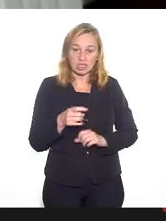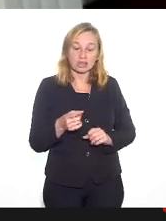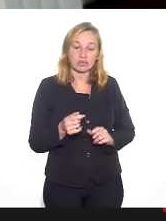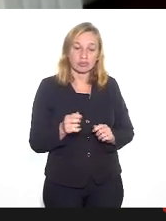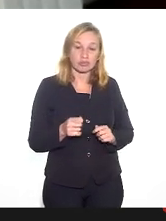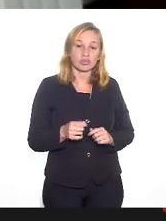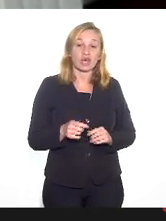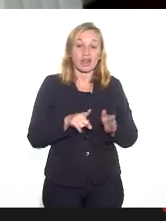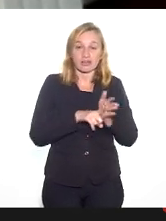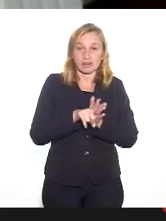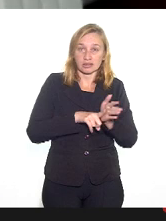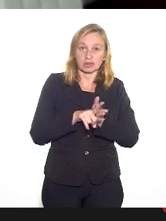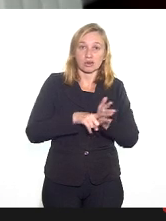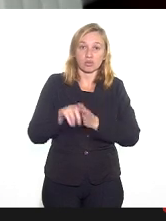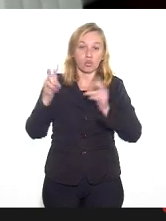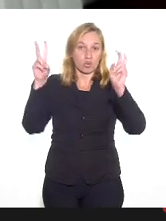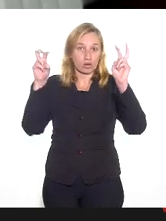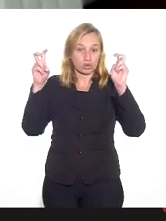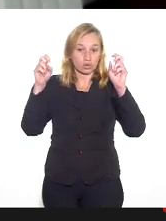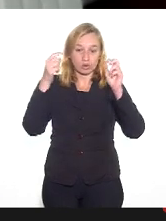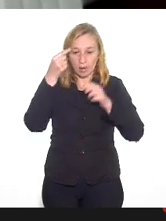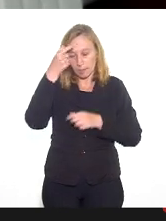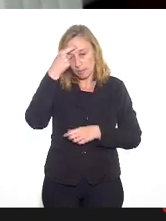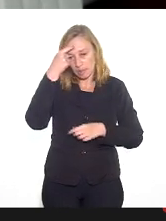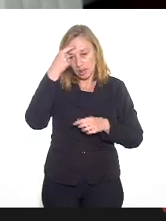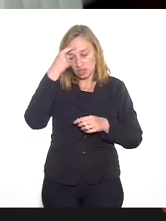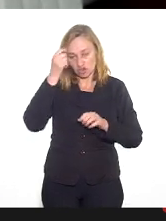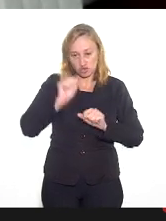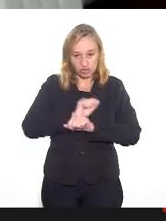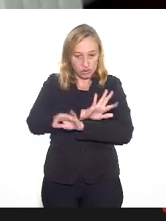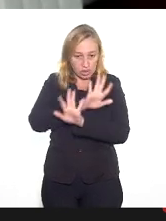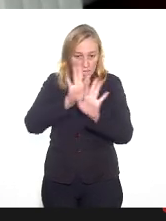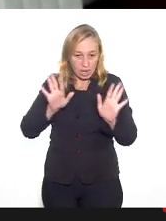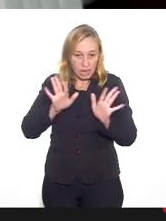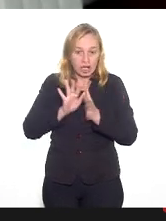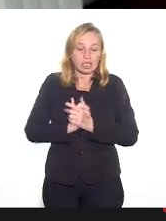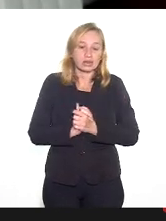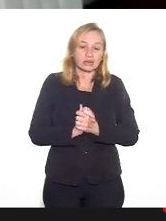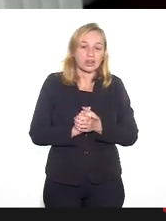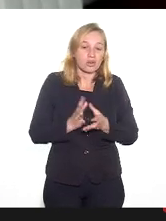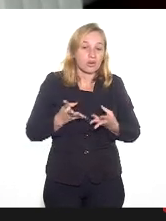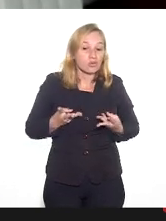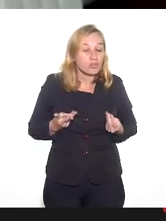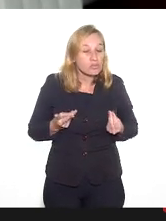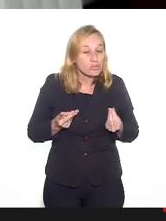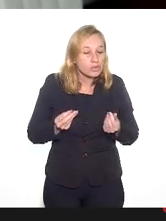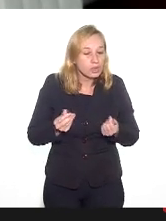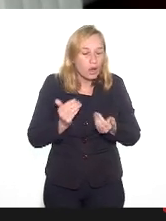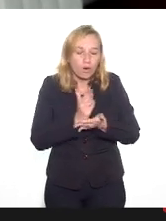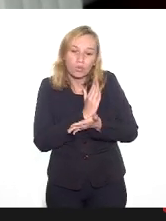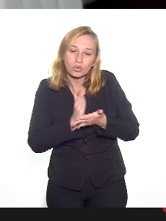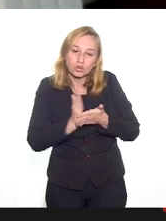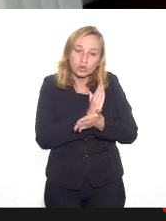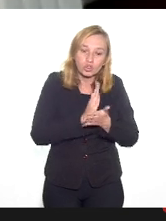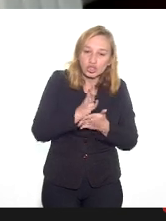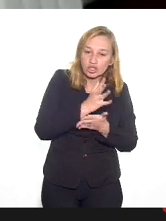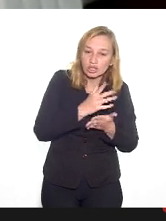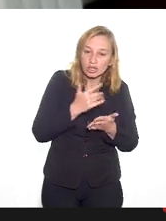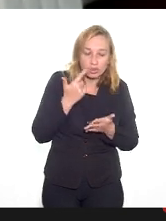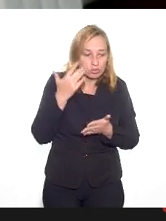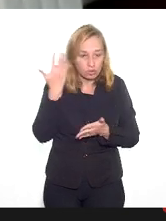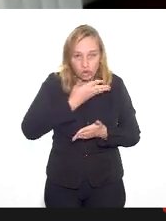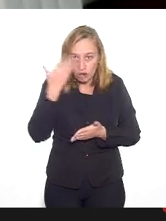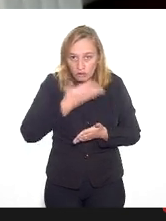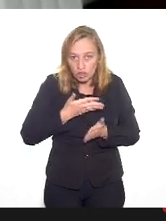a questão de mente aberta para eventualmente apreciar alguma coisa que tenha escapado